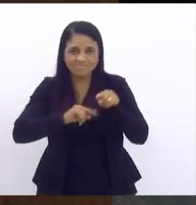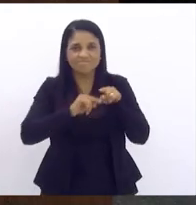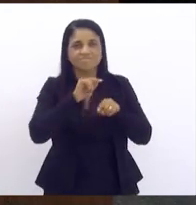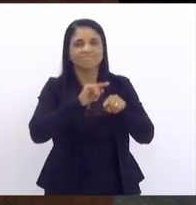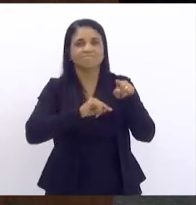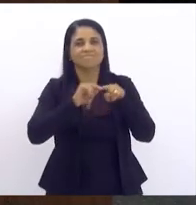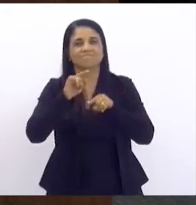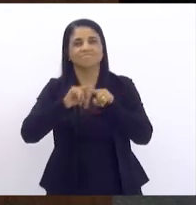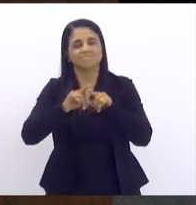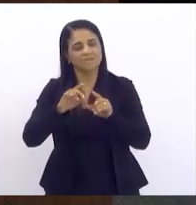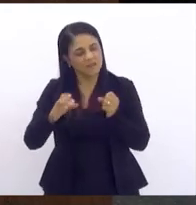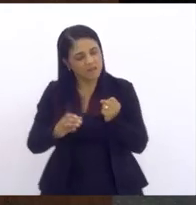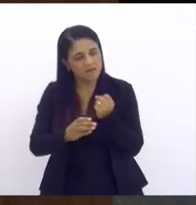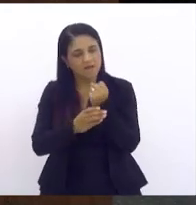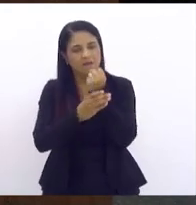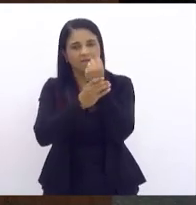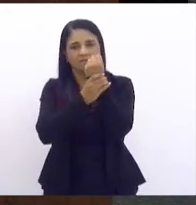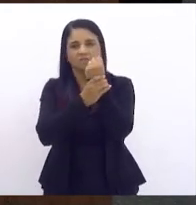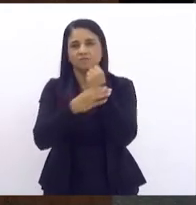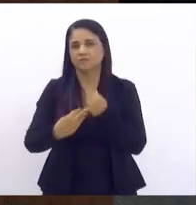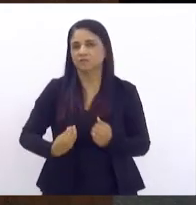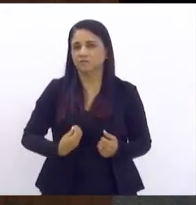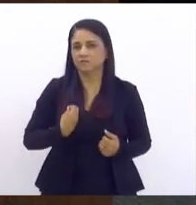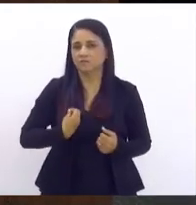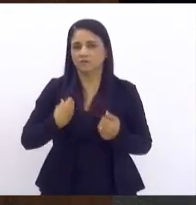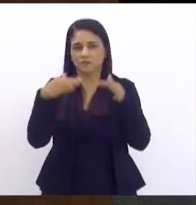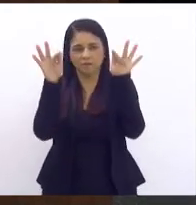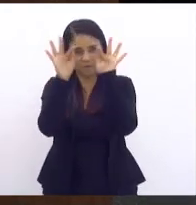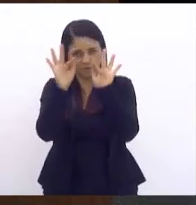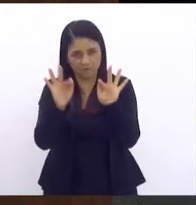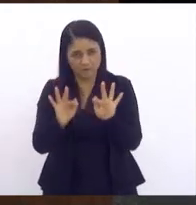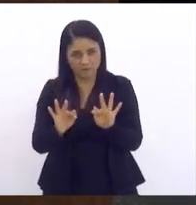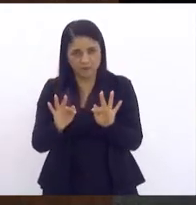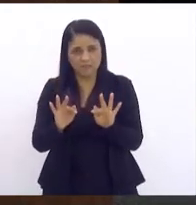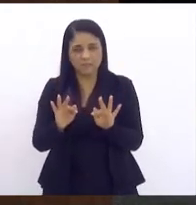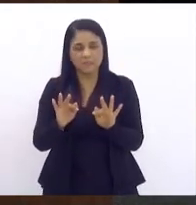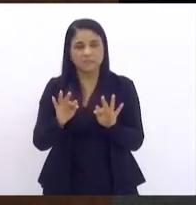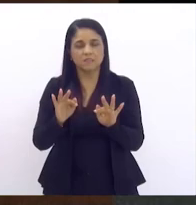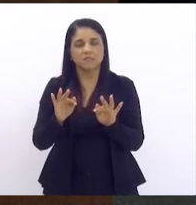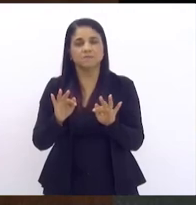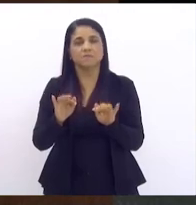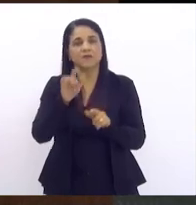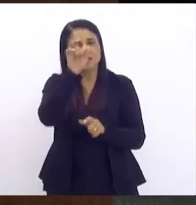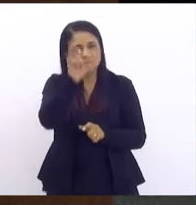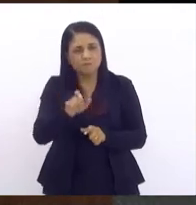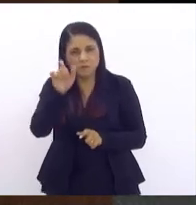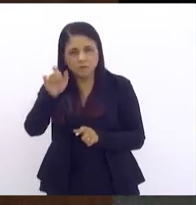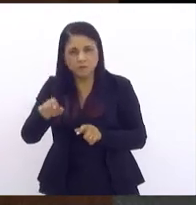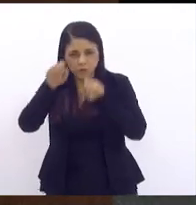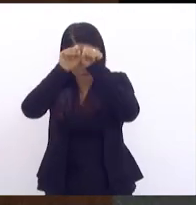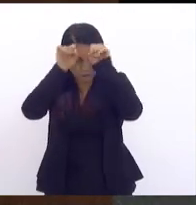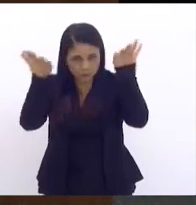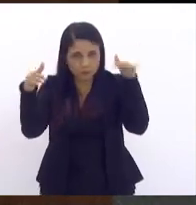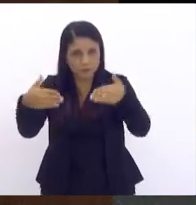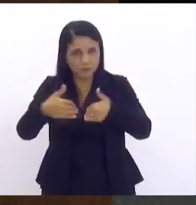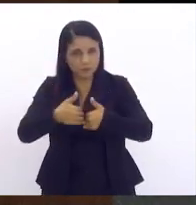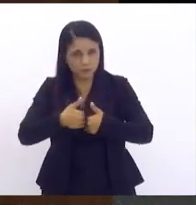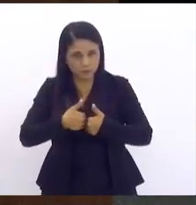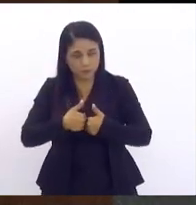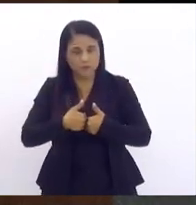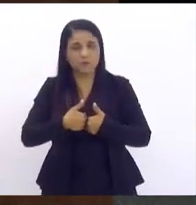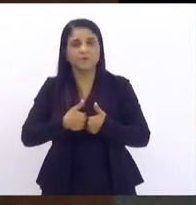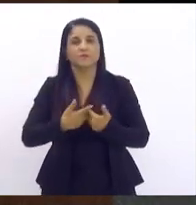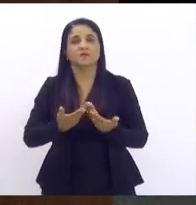garantir uma vida feliz àqueles que são portadores do espectro autista. Então,